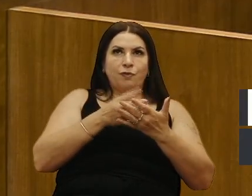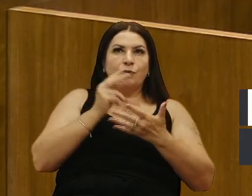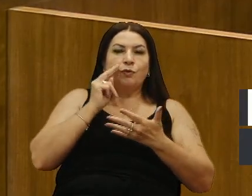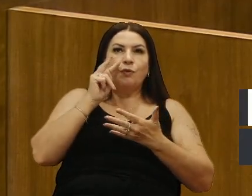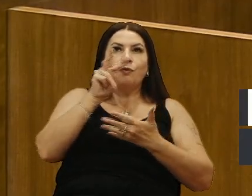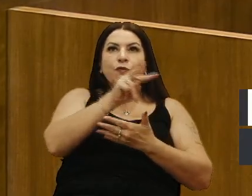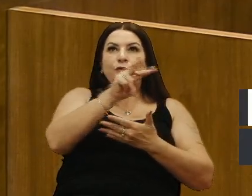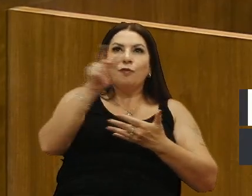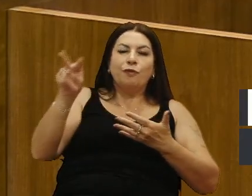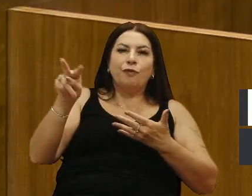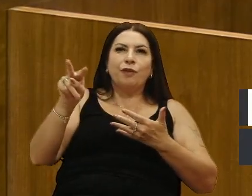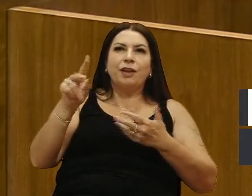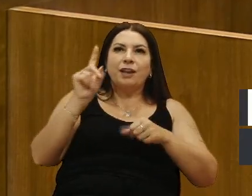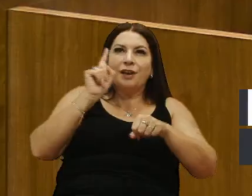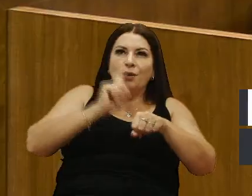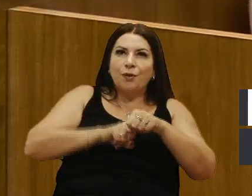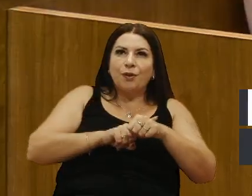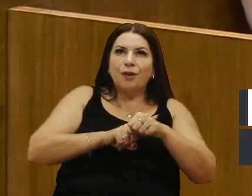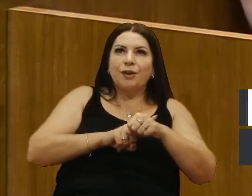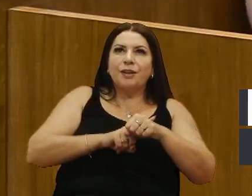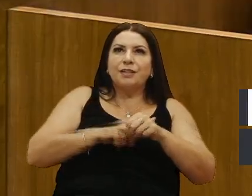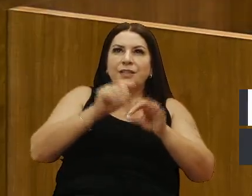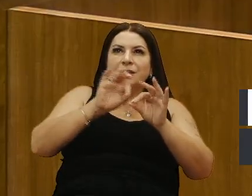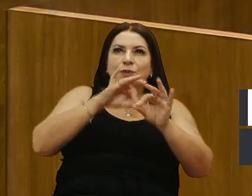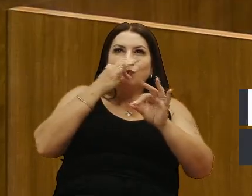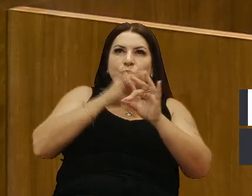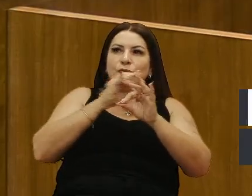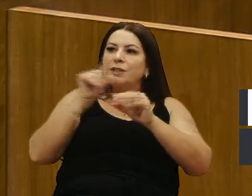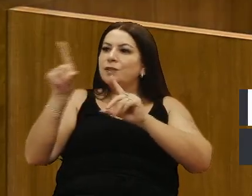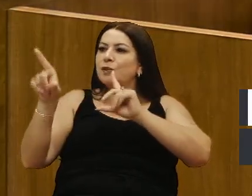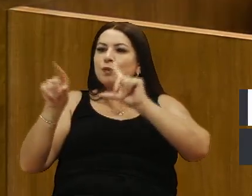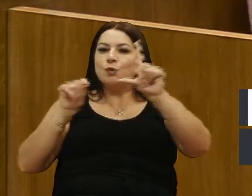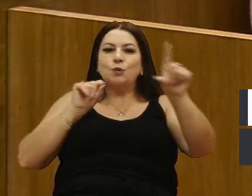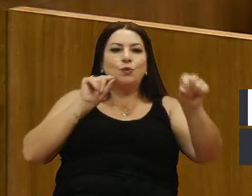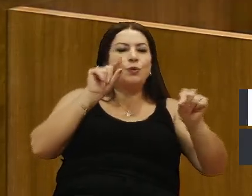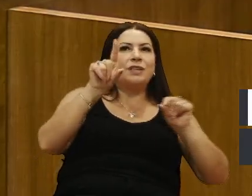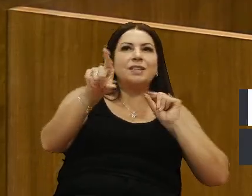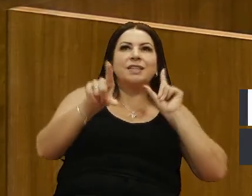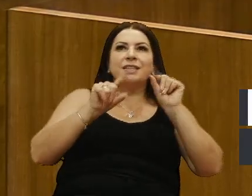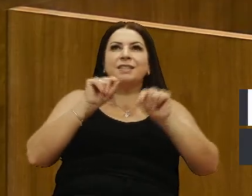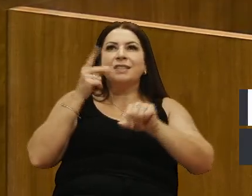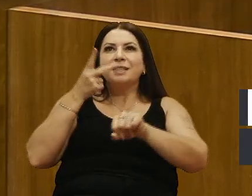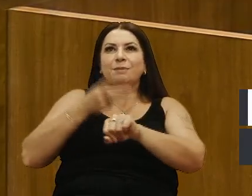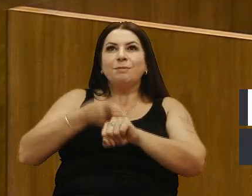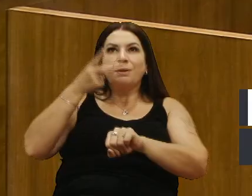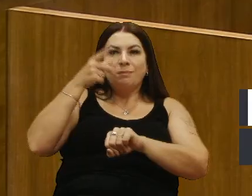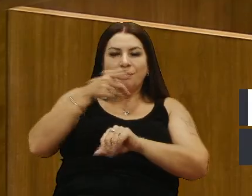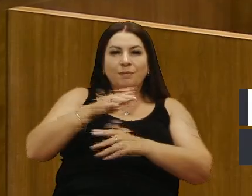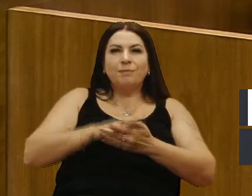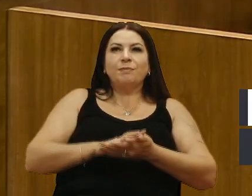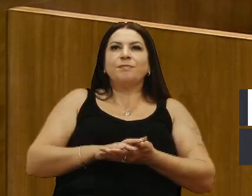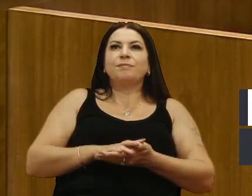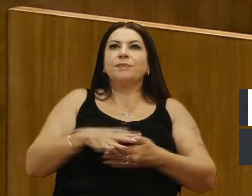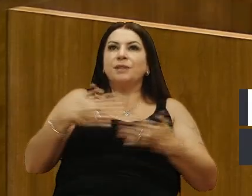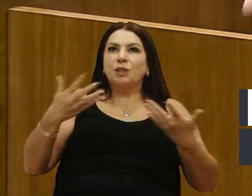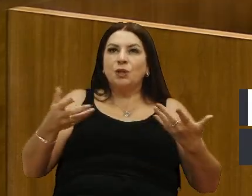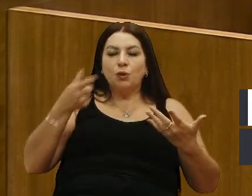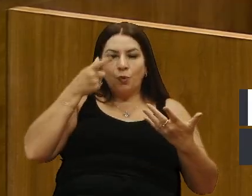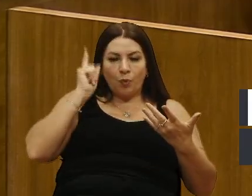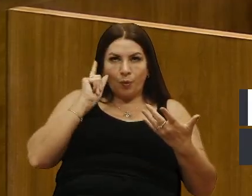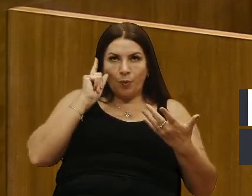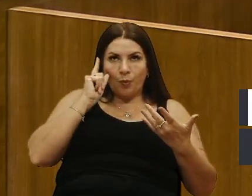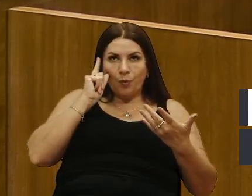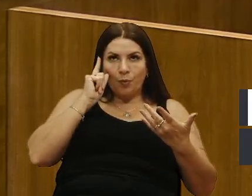gente enxerga de imediato são aquelas uvas selecionadas, que elas são premiadas, né? E ontem